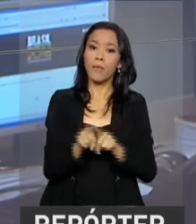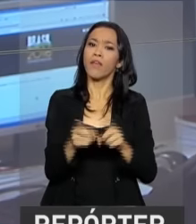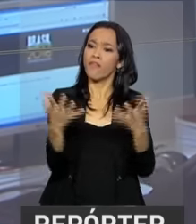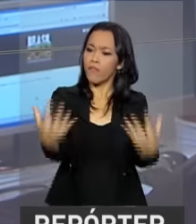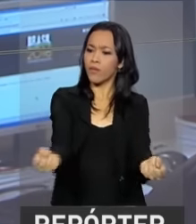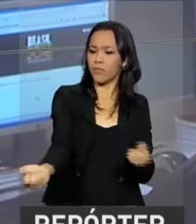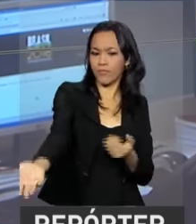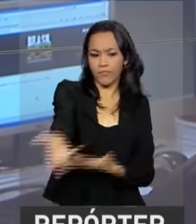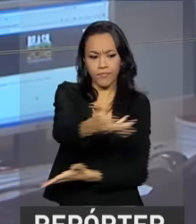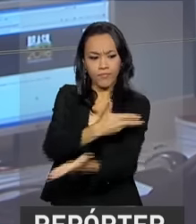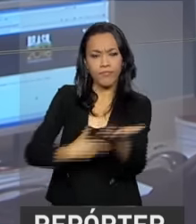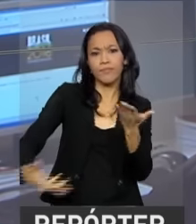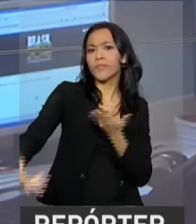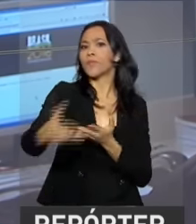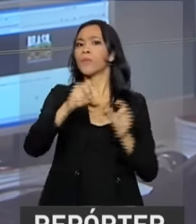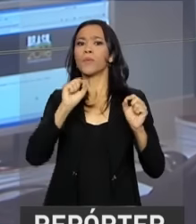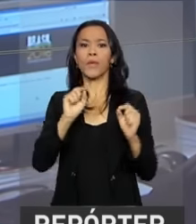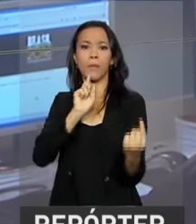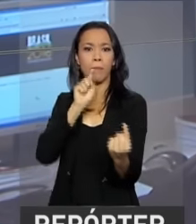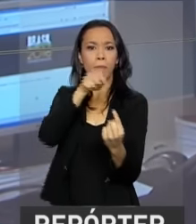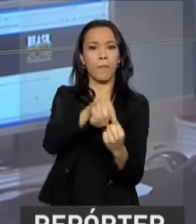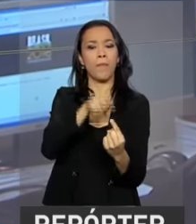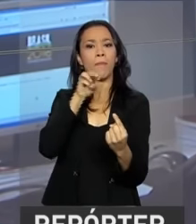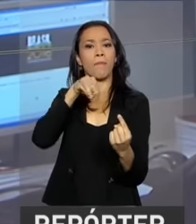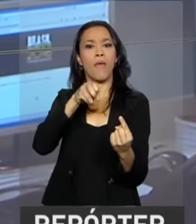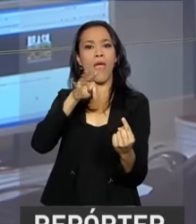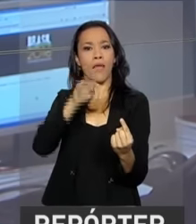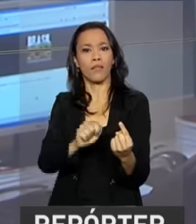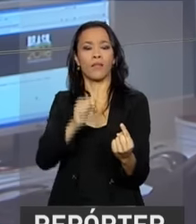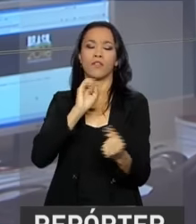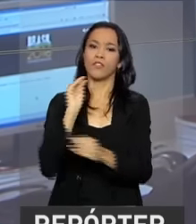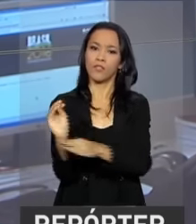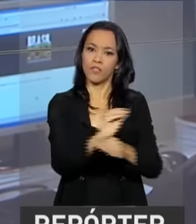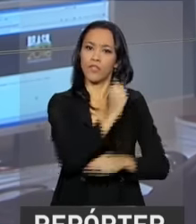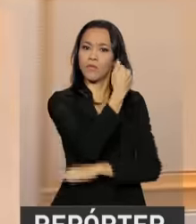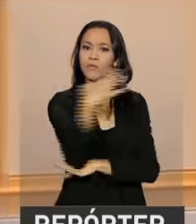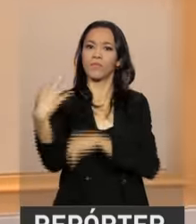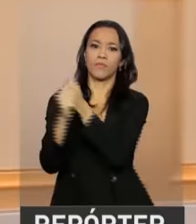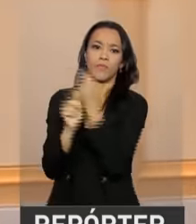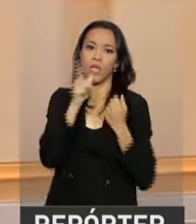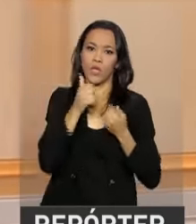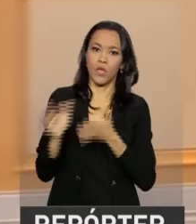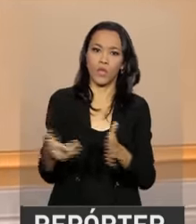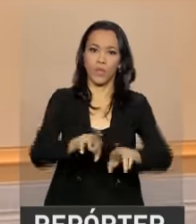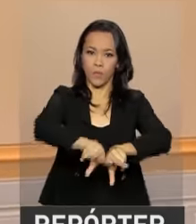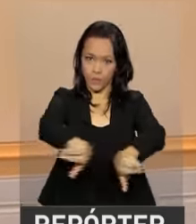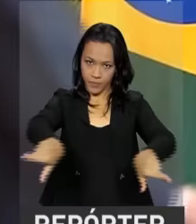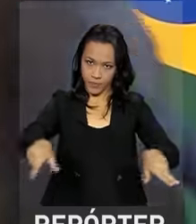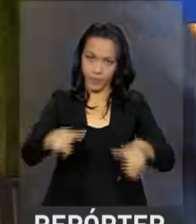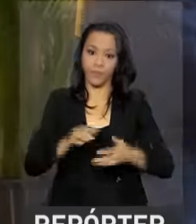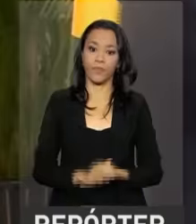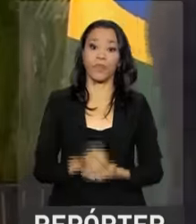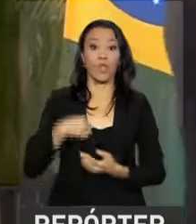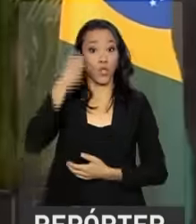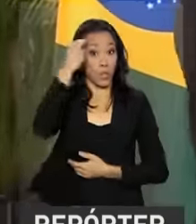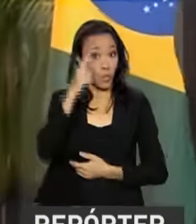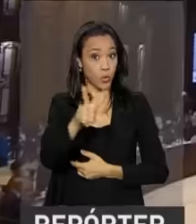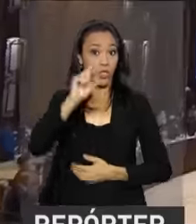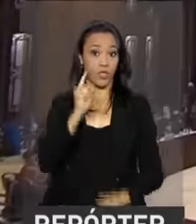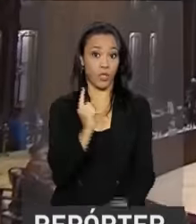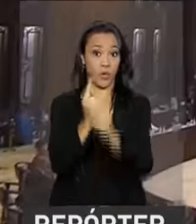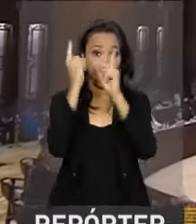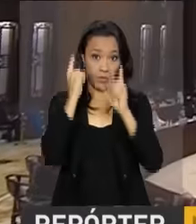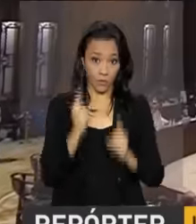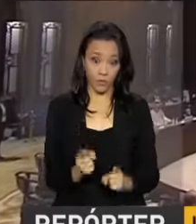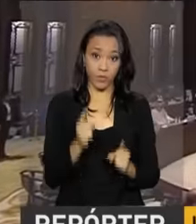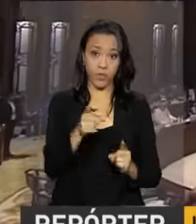todos para colocar em prática metas de desenvolvimento sustentável. Foram dois dias de encontros,